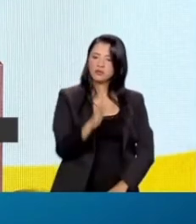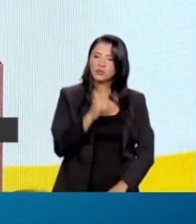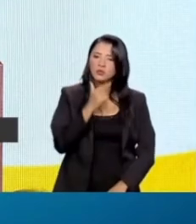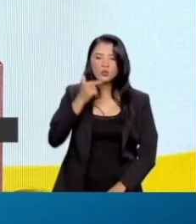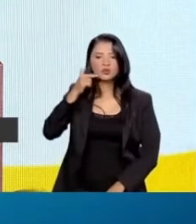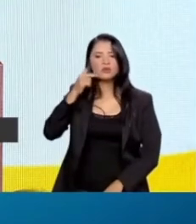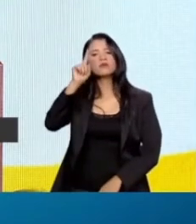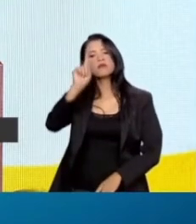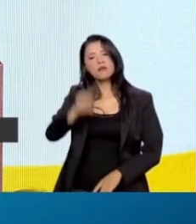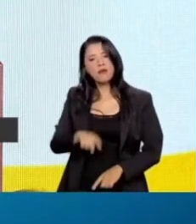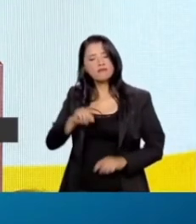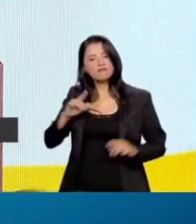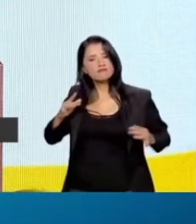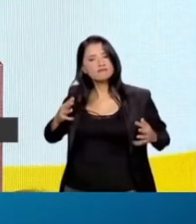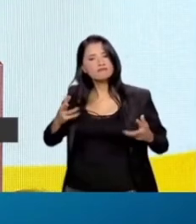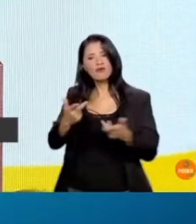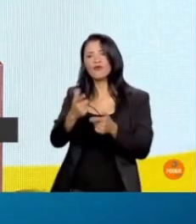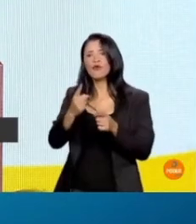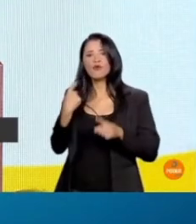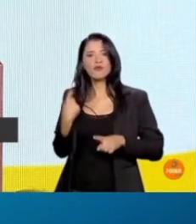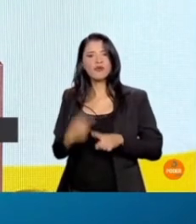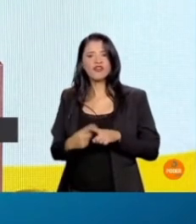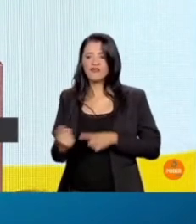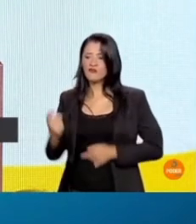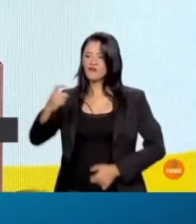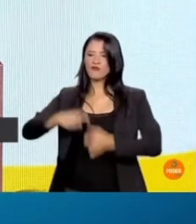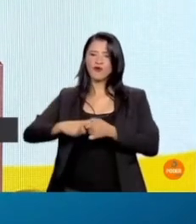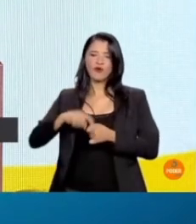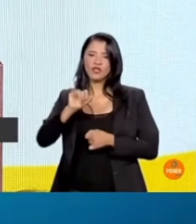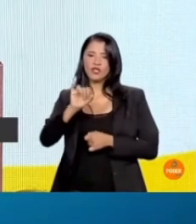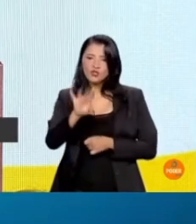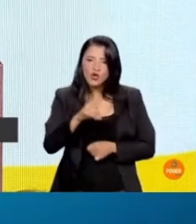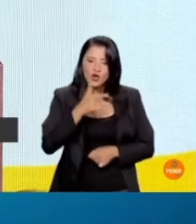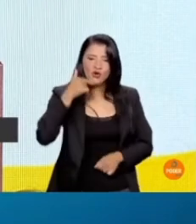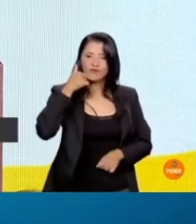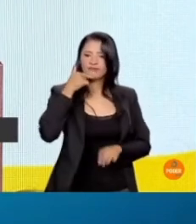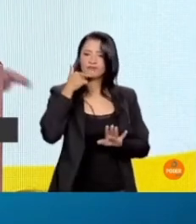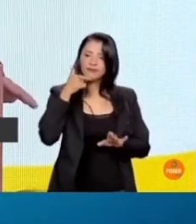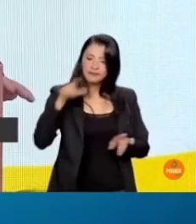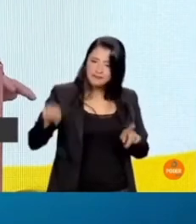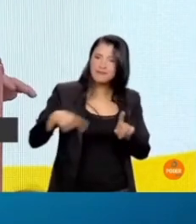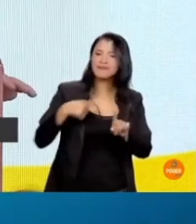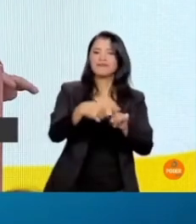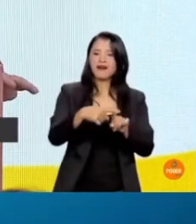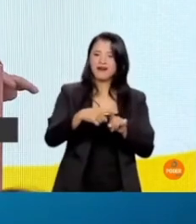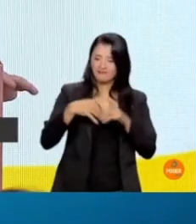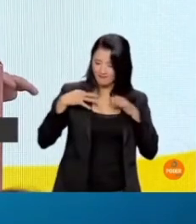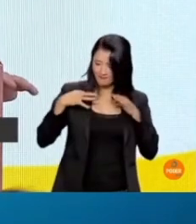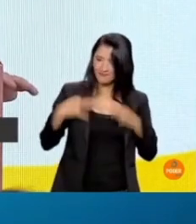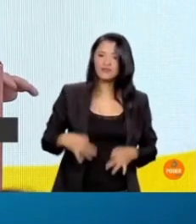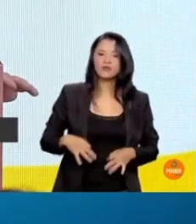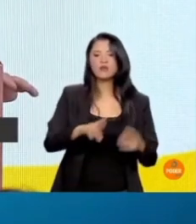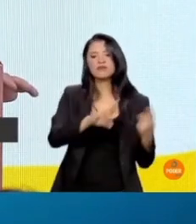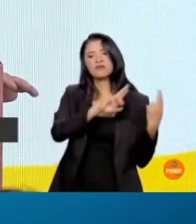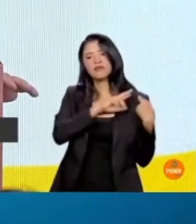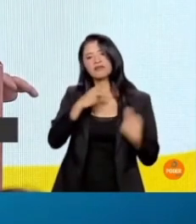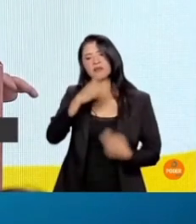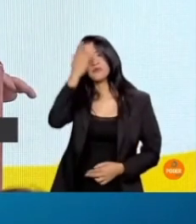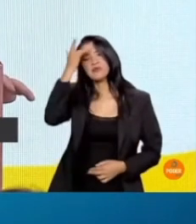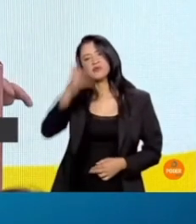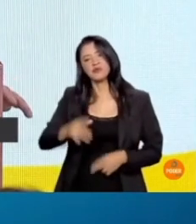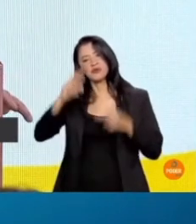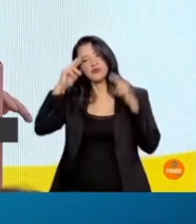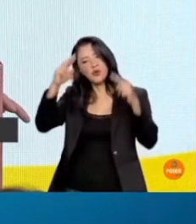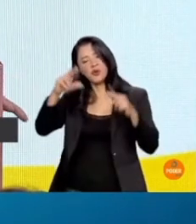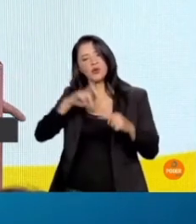é uma coisa extraordinária porque recupera, não, o sorriso, recupera a dignidade do ser humano.